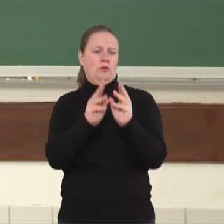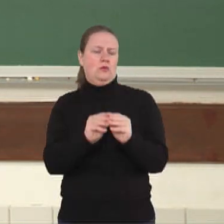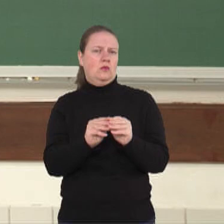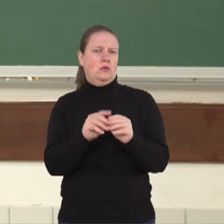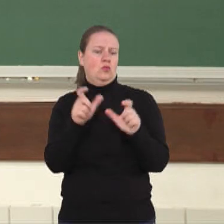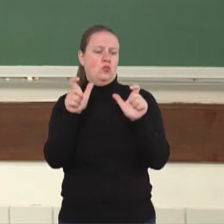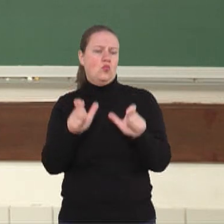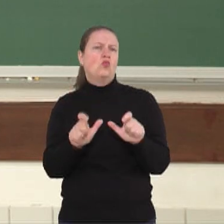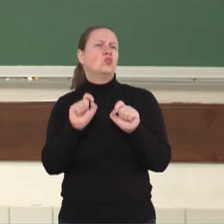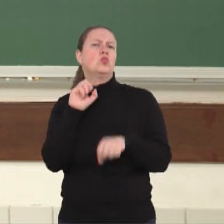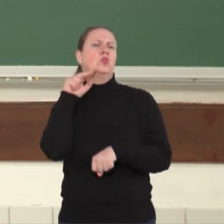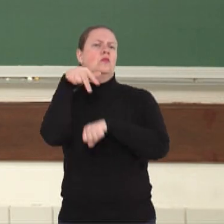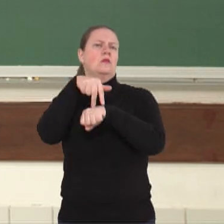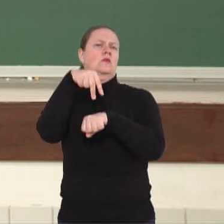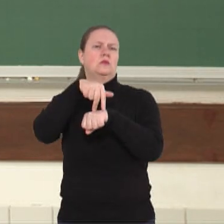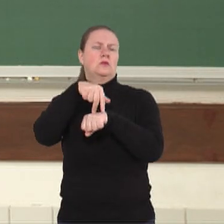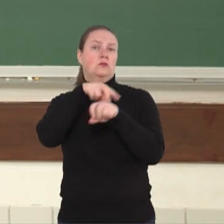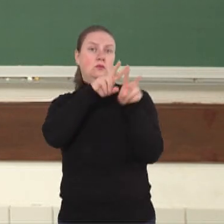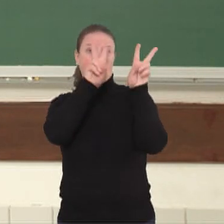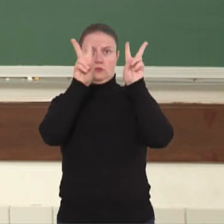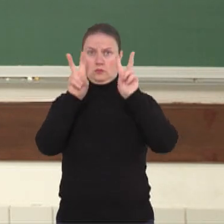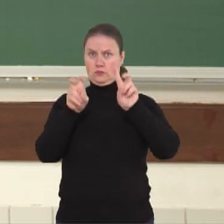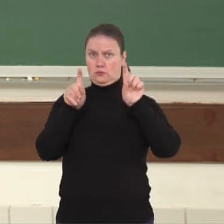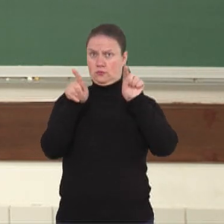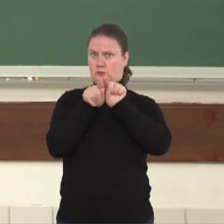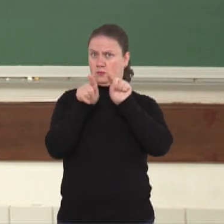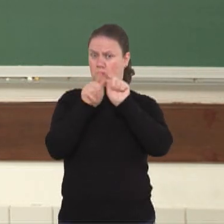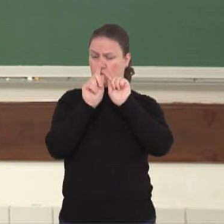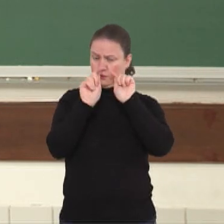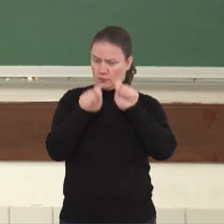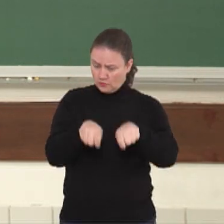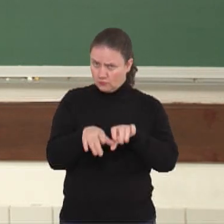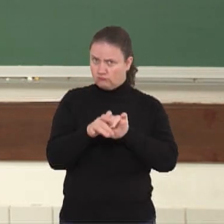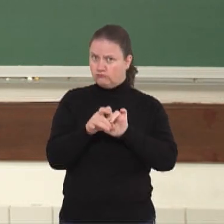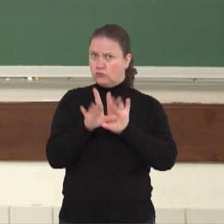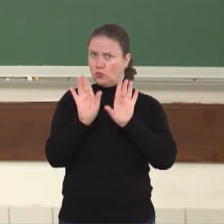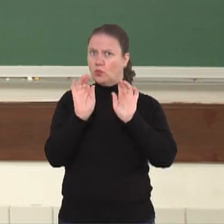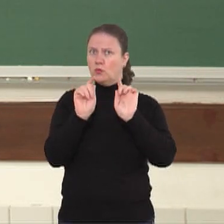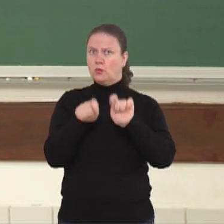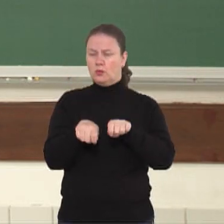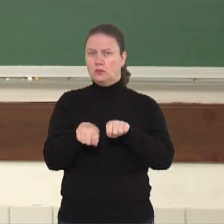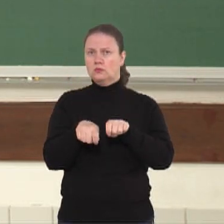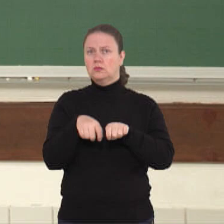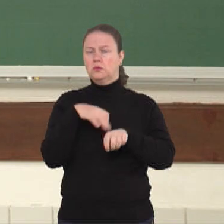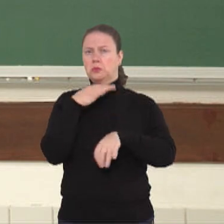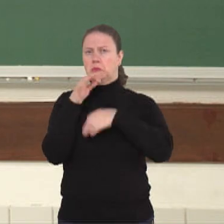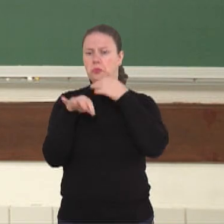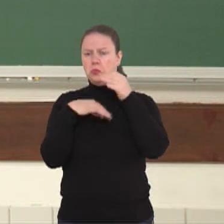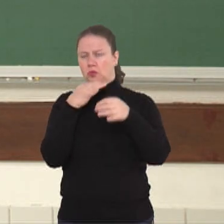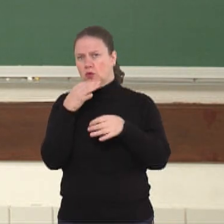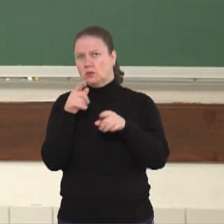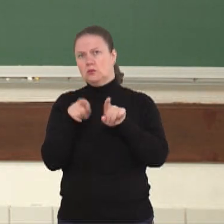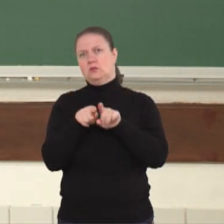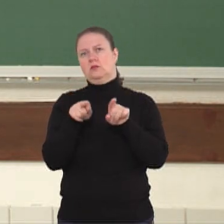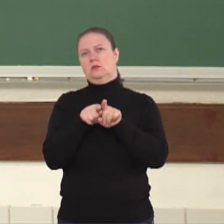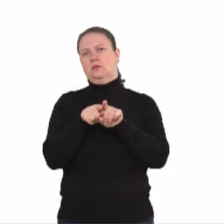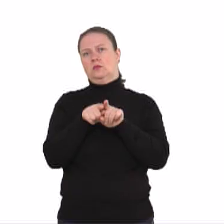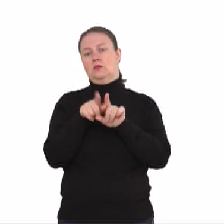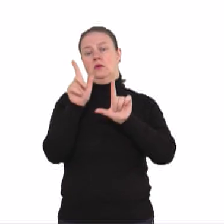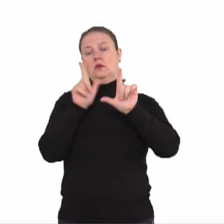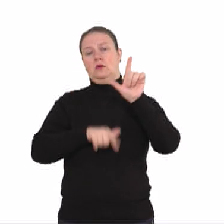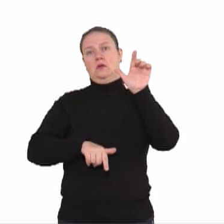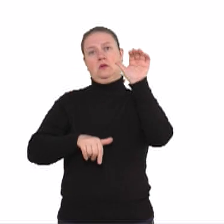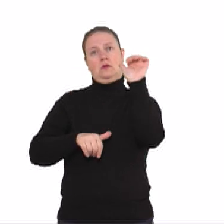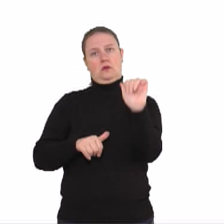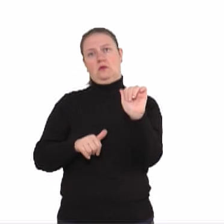Então, o título também pode ser. Eu posso já colocar ali algum julgamento. Na letra A, não foi